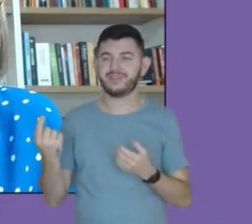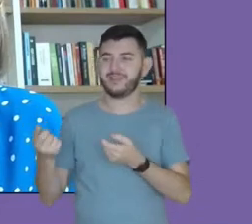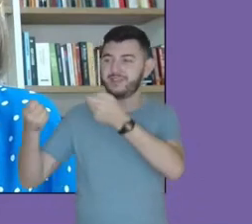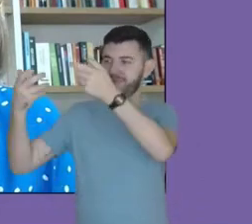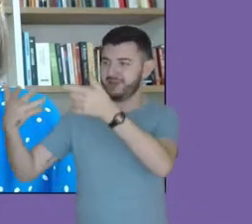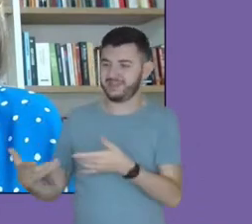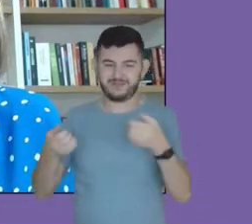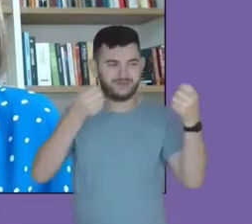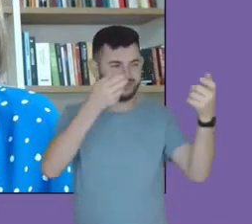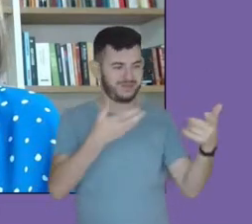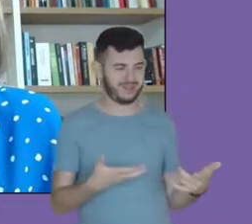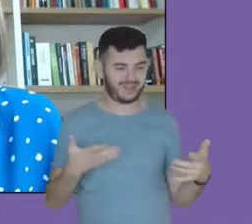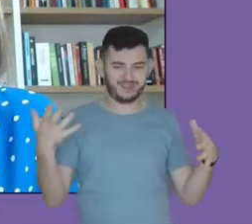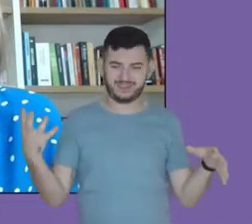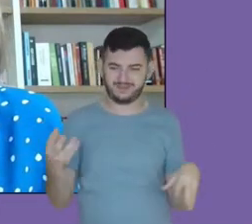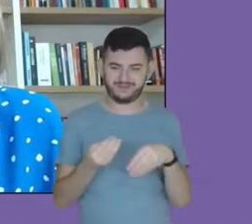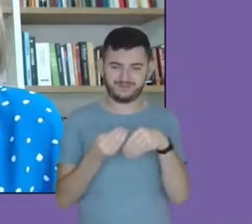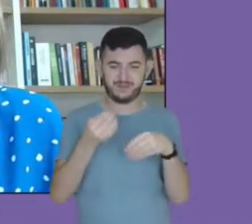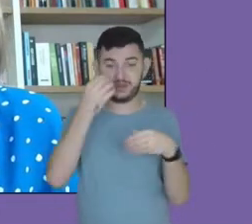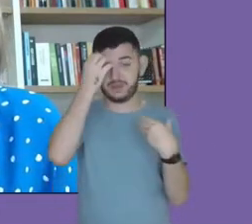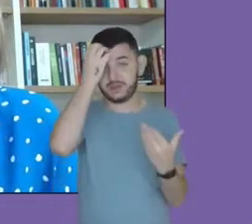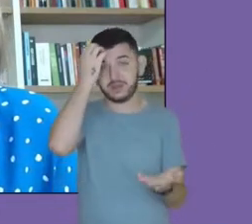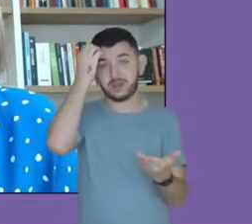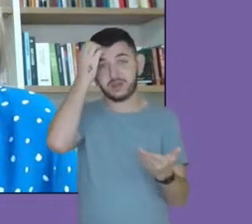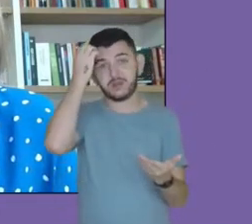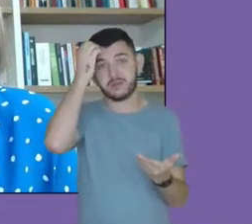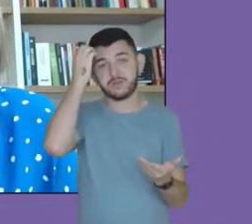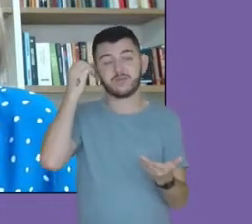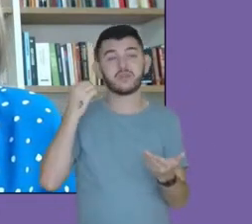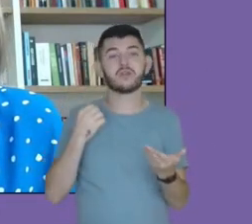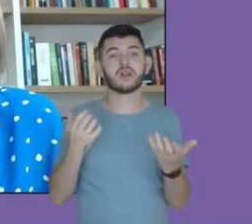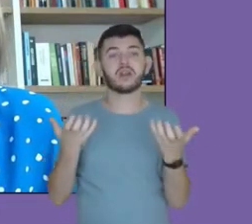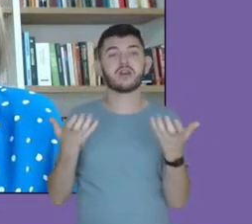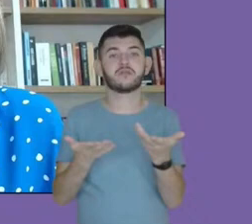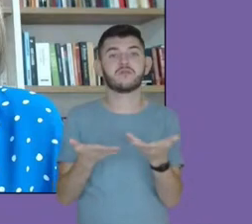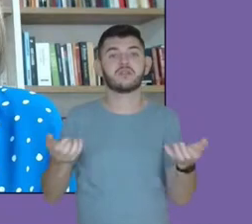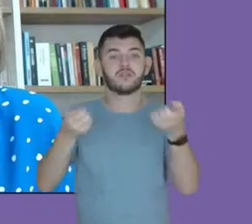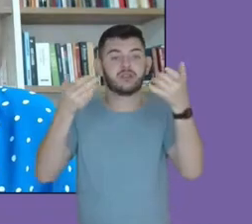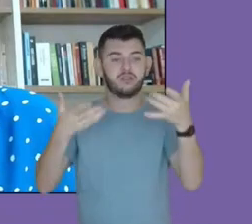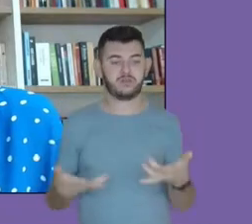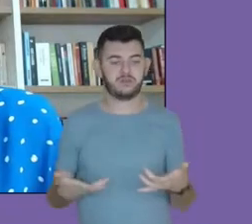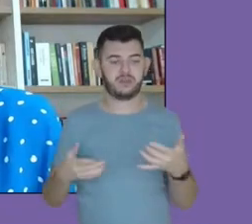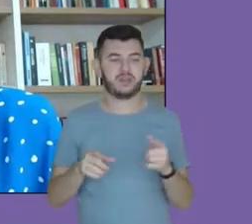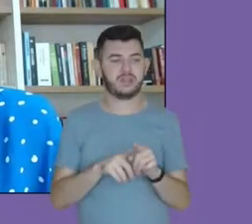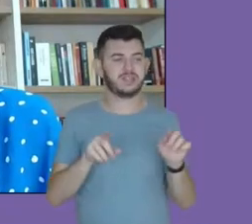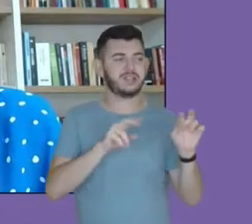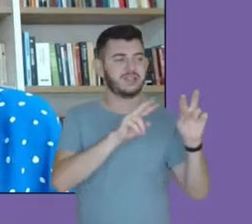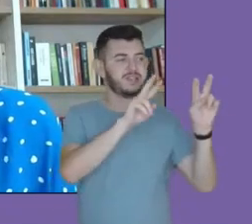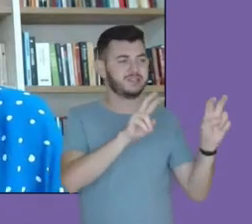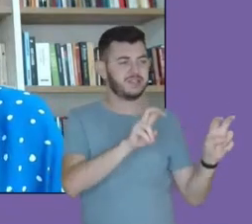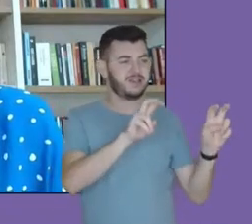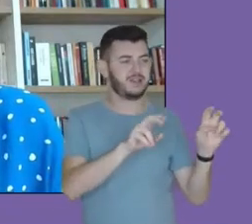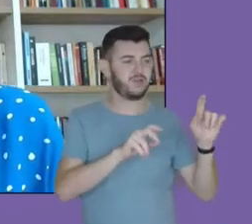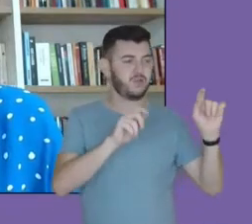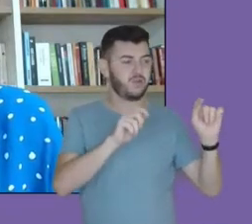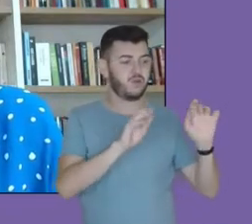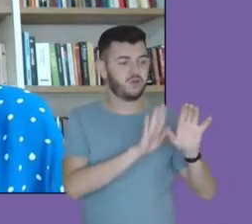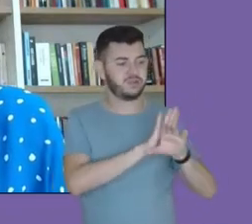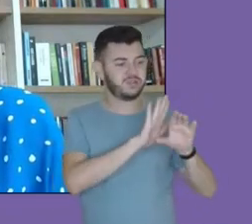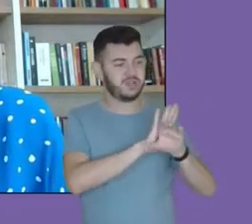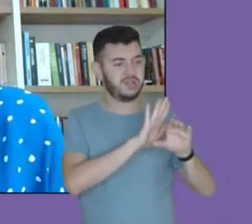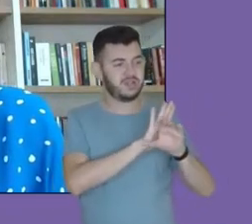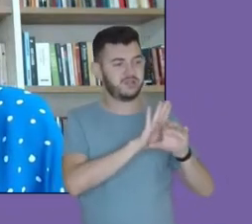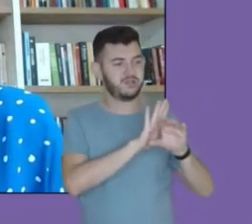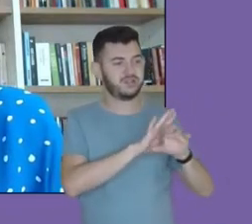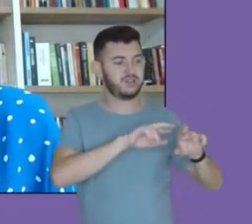é como essas duas questões, postas pela Ana Rita, o conceito de diversidade funcional e a possibilidade da mulher